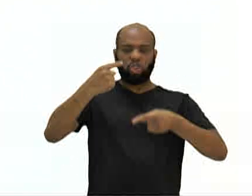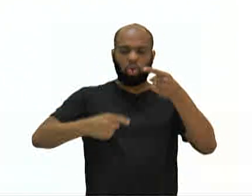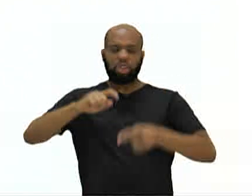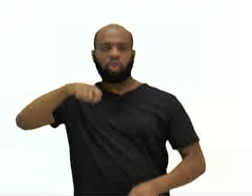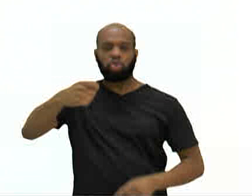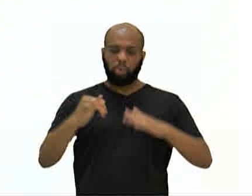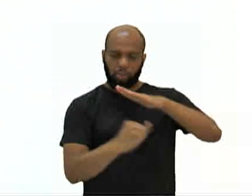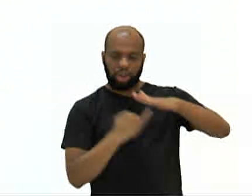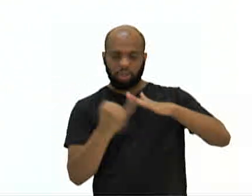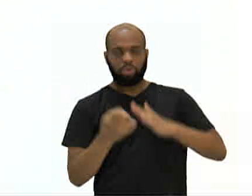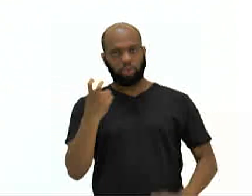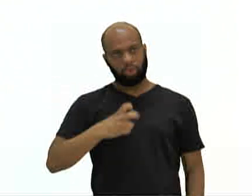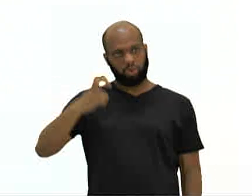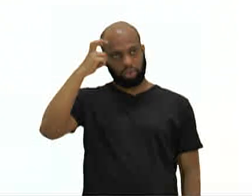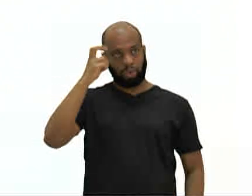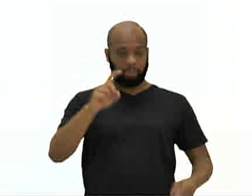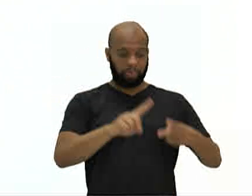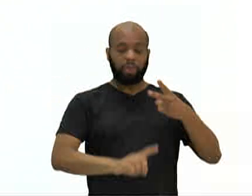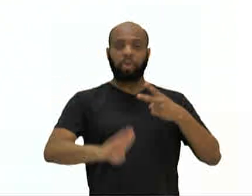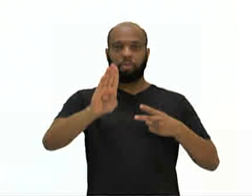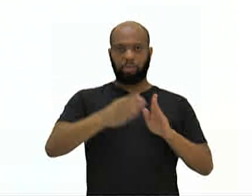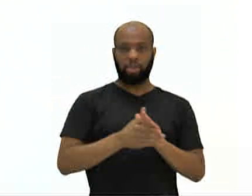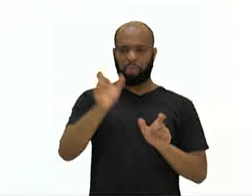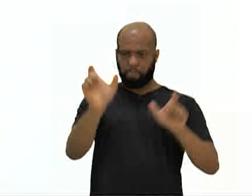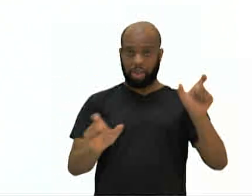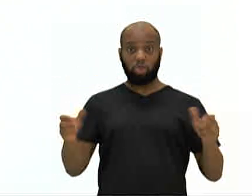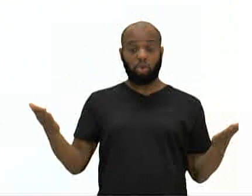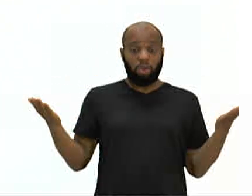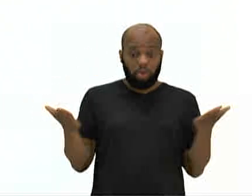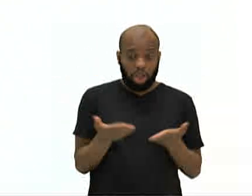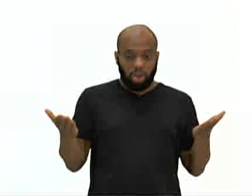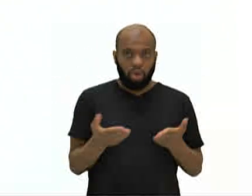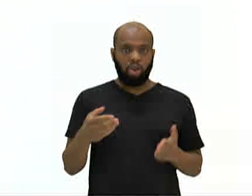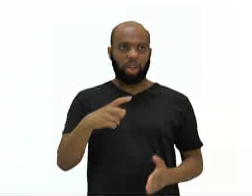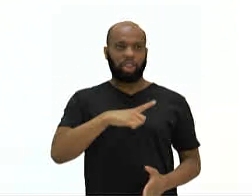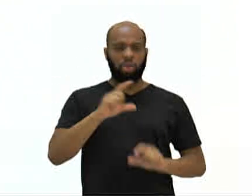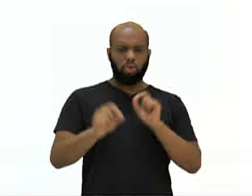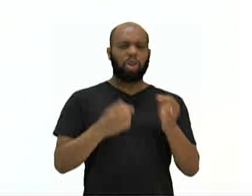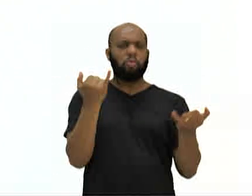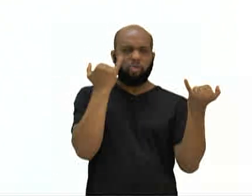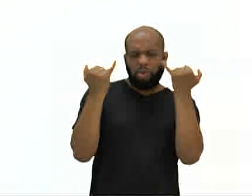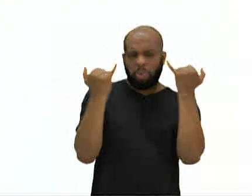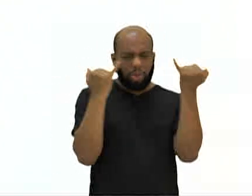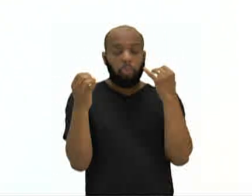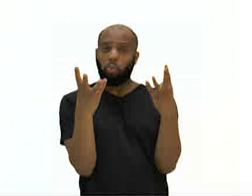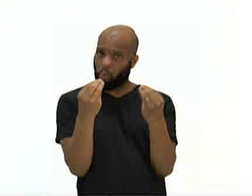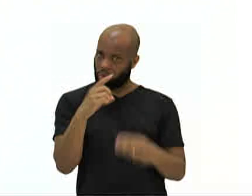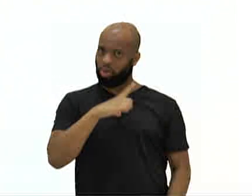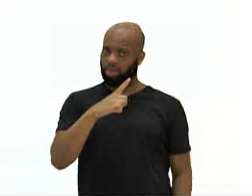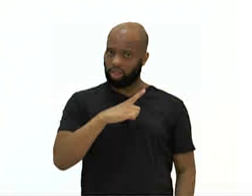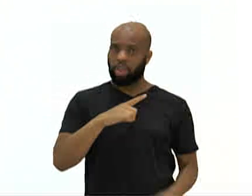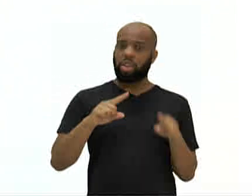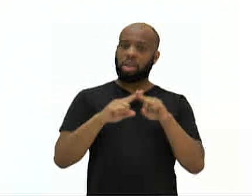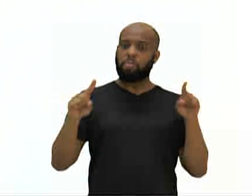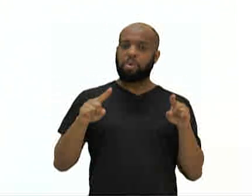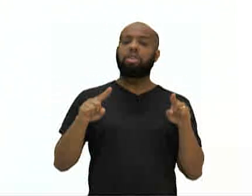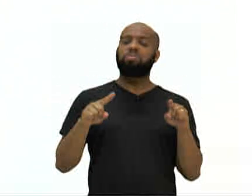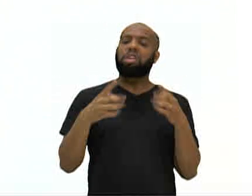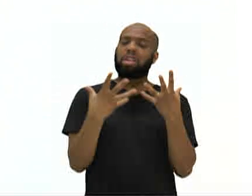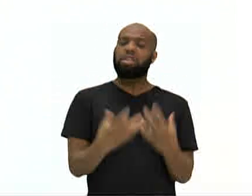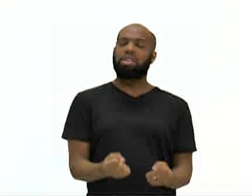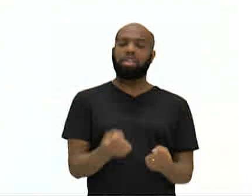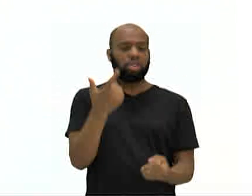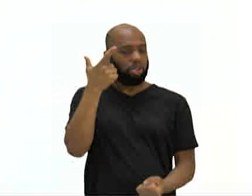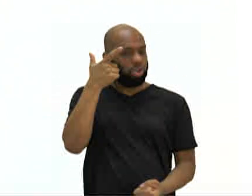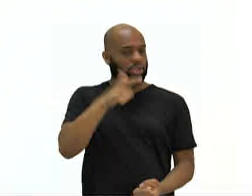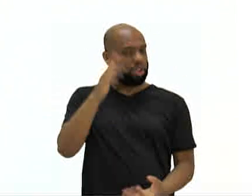indústria cultural. Letra B. Os sujeitos modernos se veem rodeados de informação, as quais se apegam para entender o